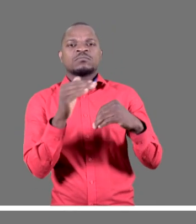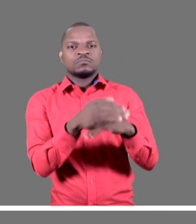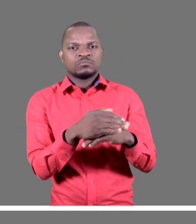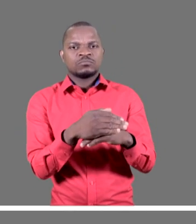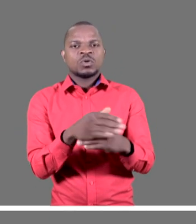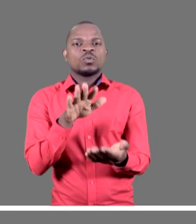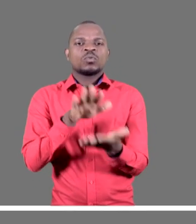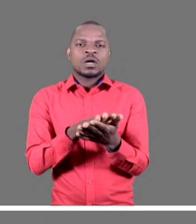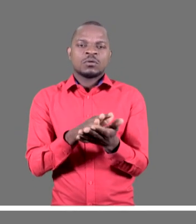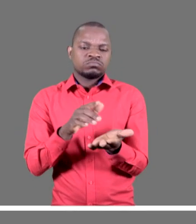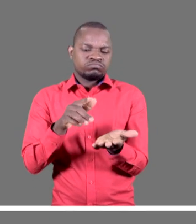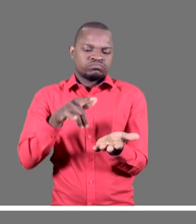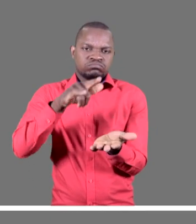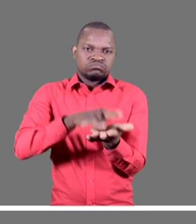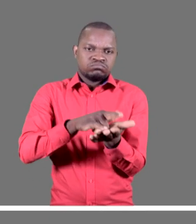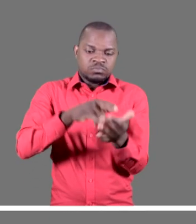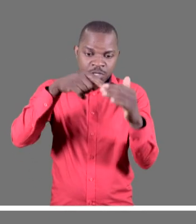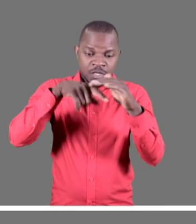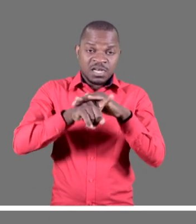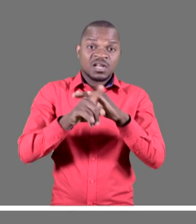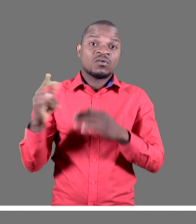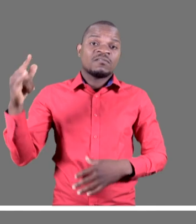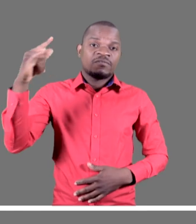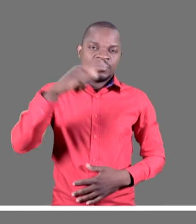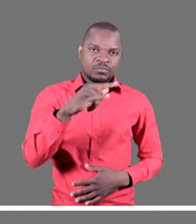no embarque e desembarque de passageiros para o avião.